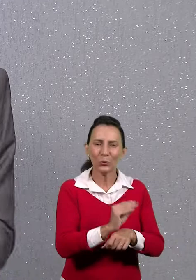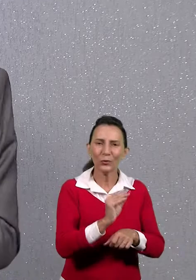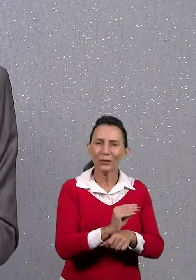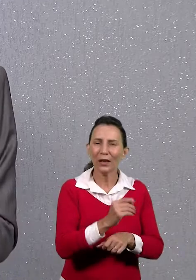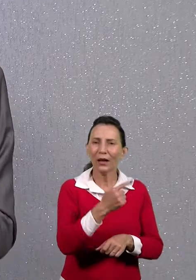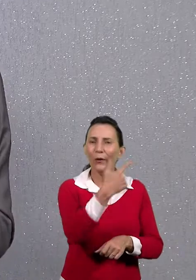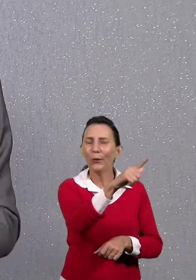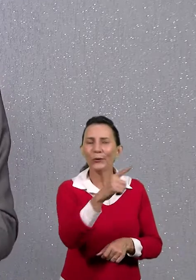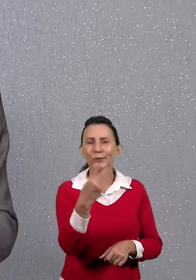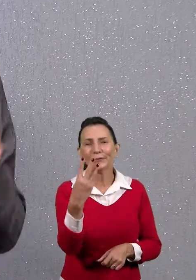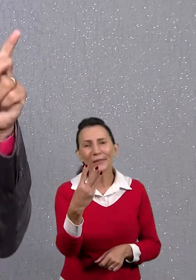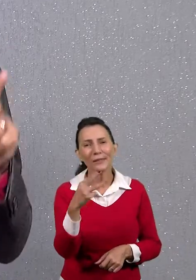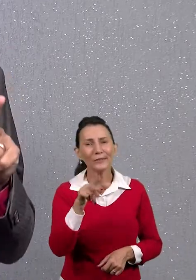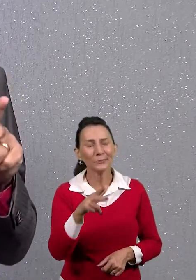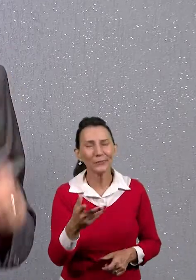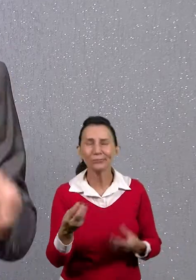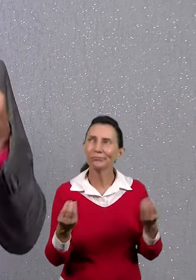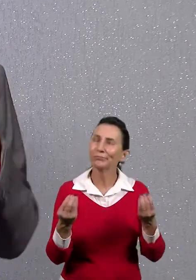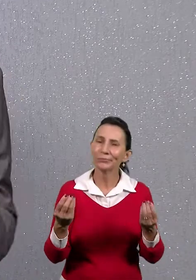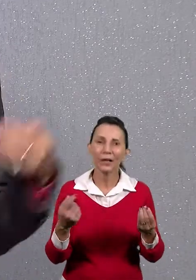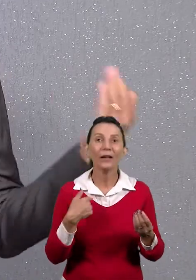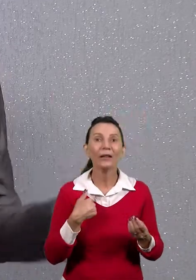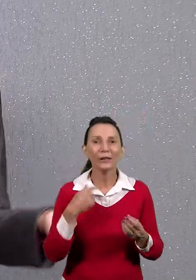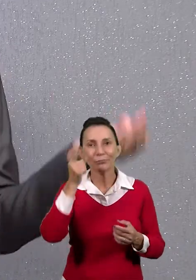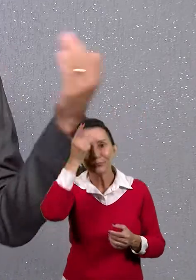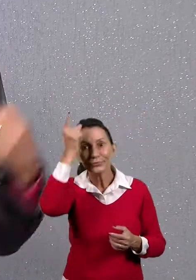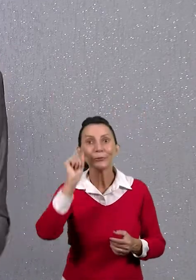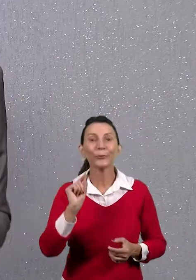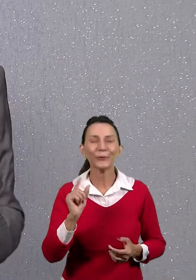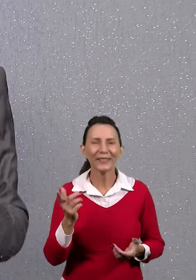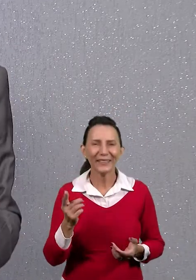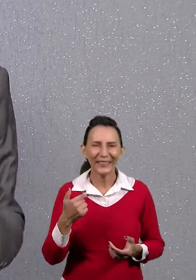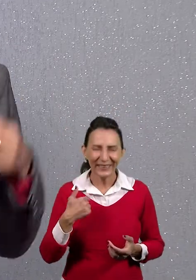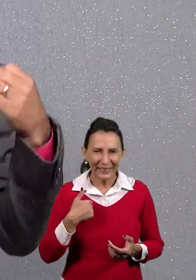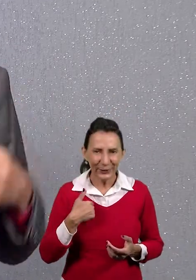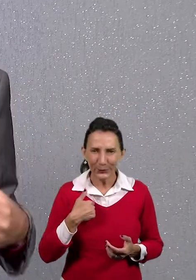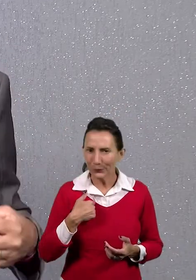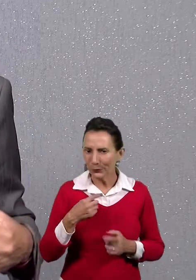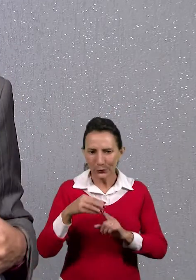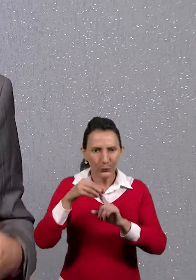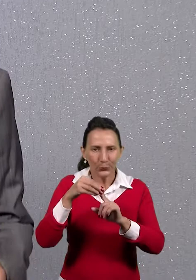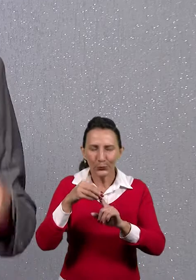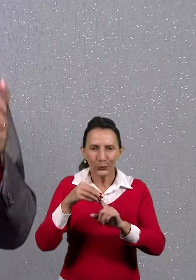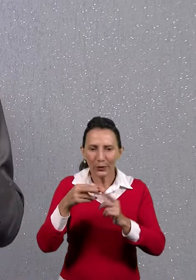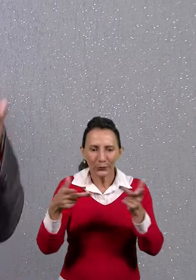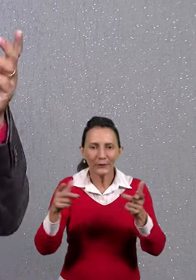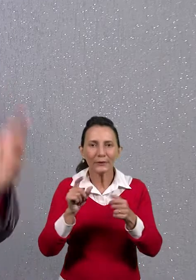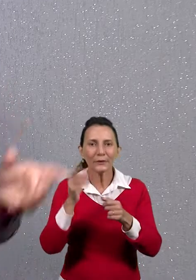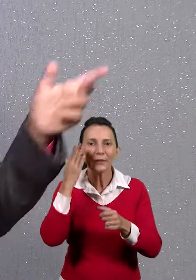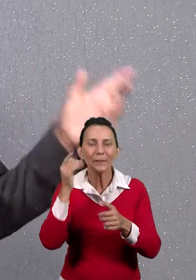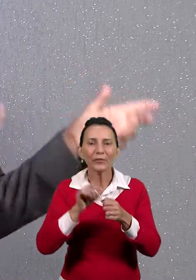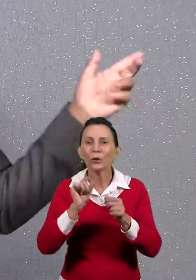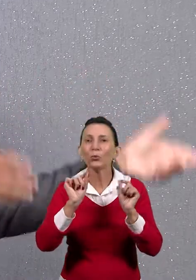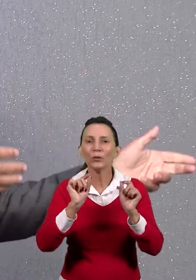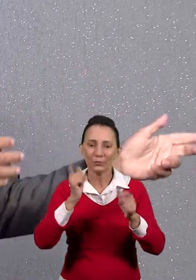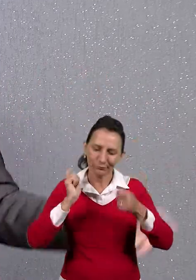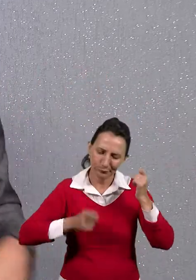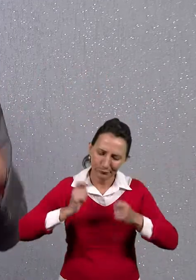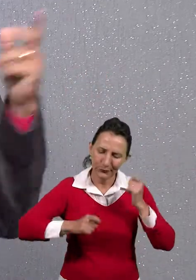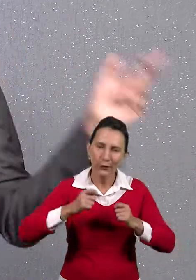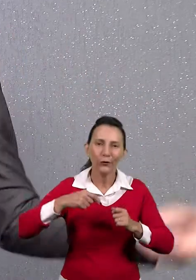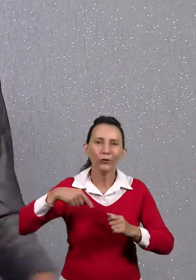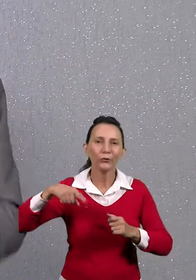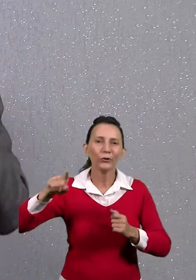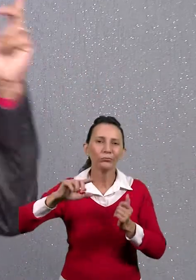irmãos? Ei, meu Deus do céu, o que eu fiz? Peguei a única coisa que eu sabia fazer, que era tocar a bateria e fui tocar no mundão.